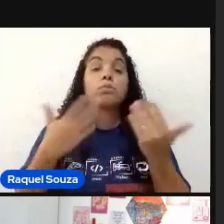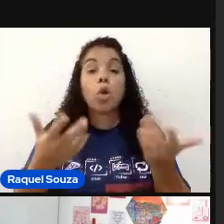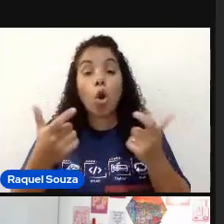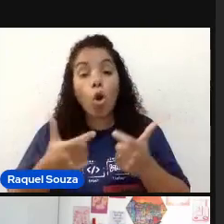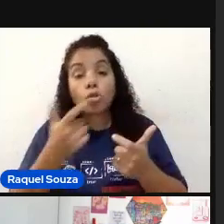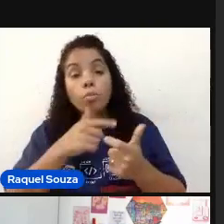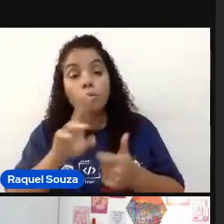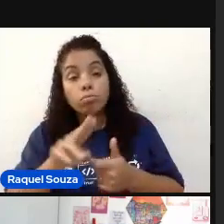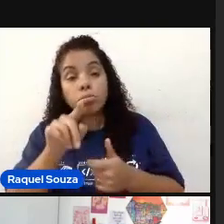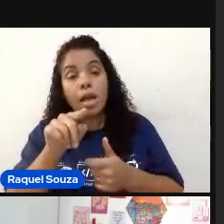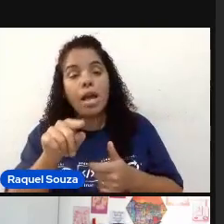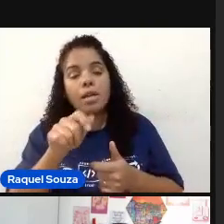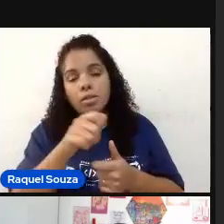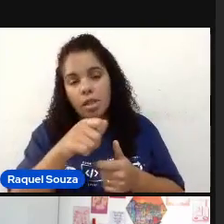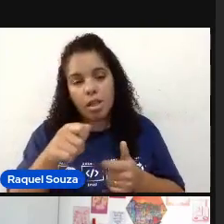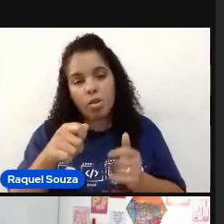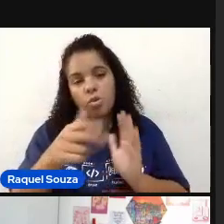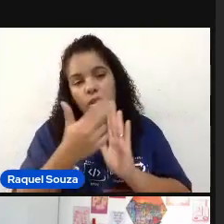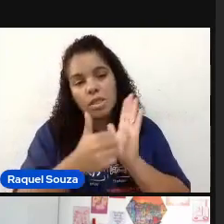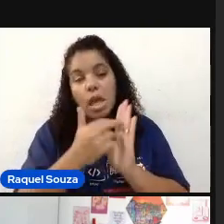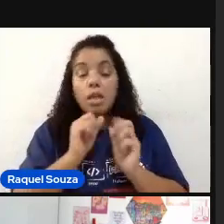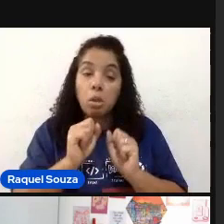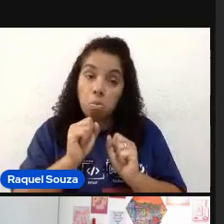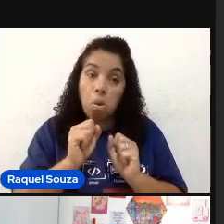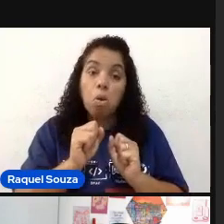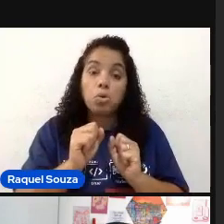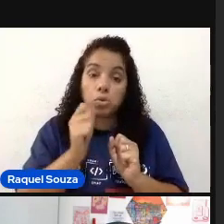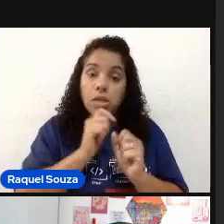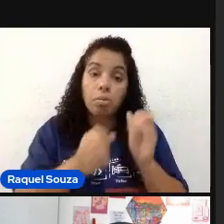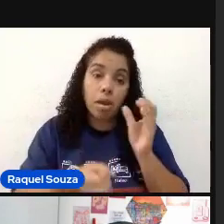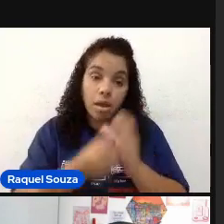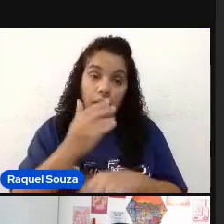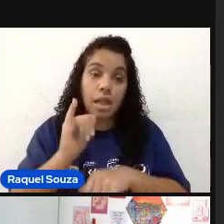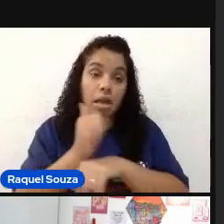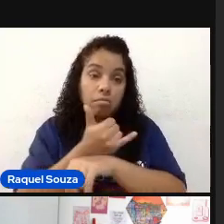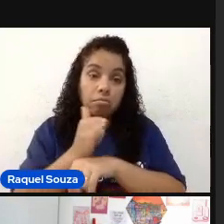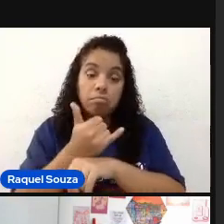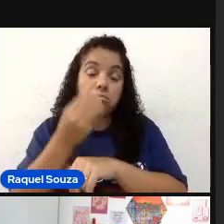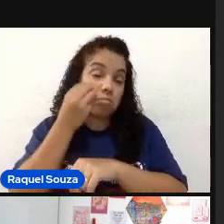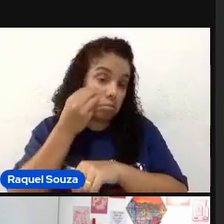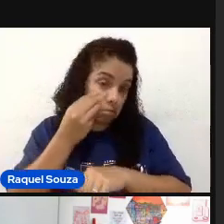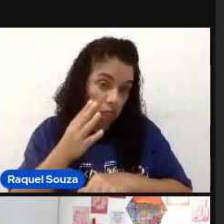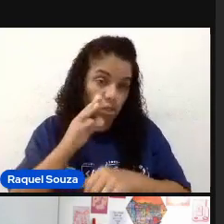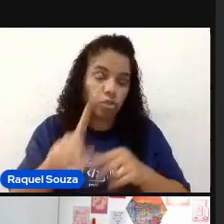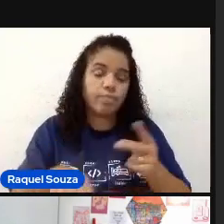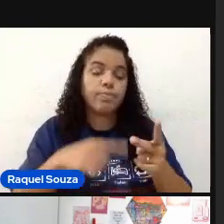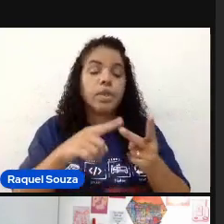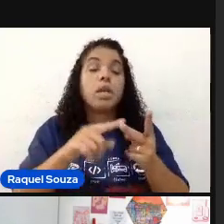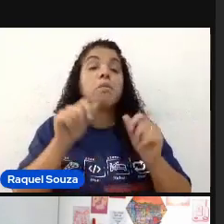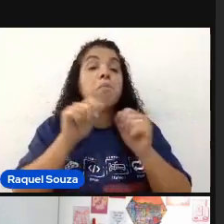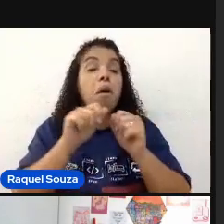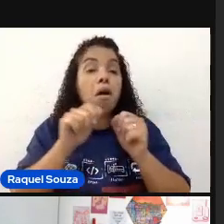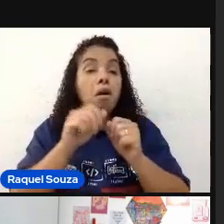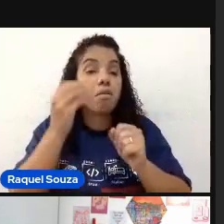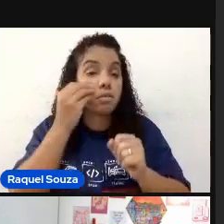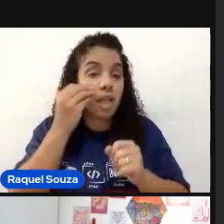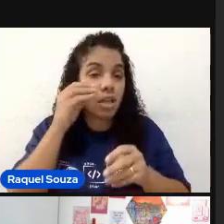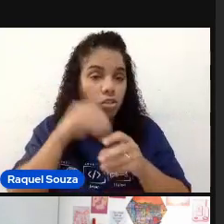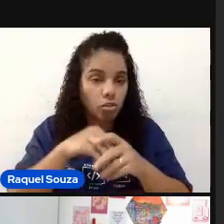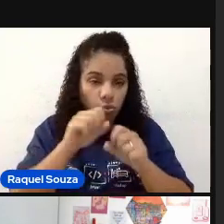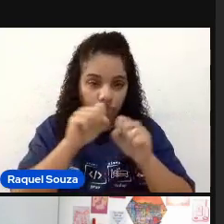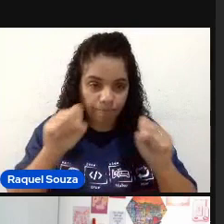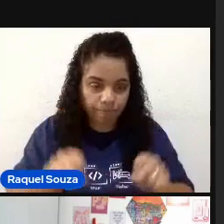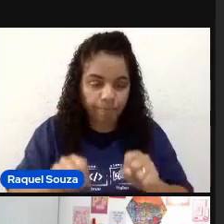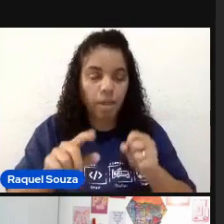aplicar o Design Thinking? Eu posso usá-lo para criar uma estratégia de teste, para realizar teste de sistema,